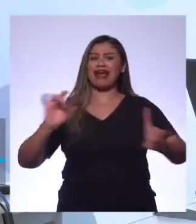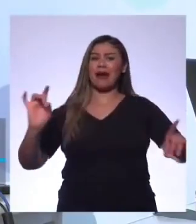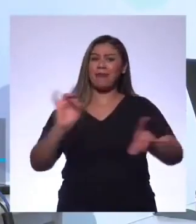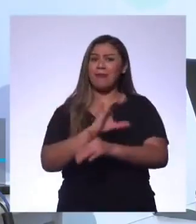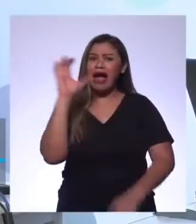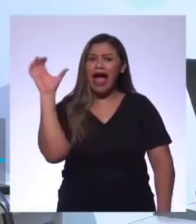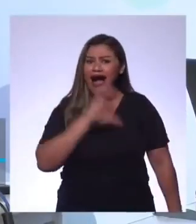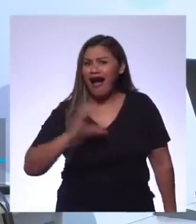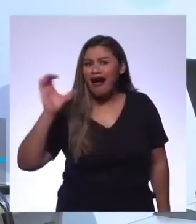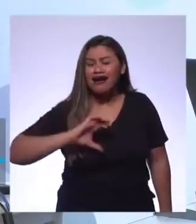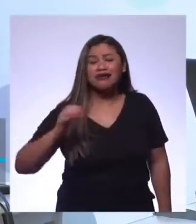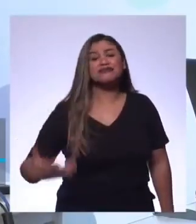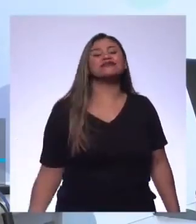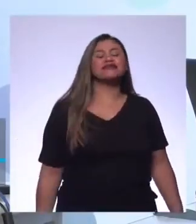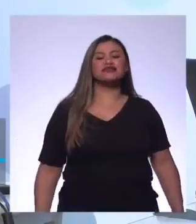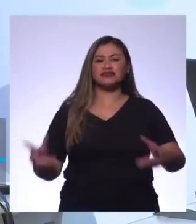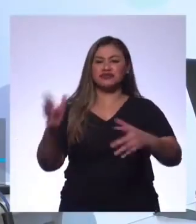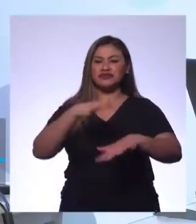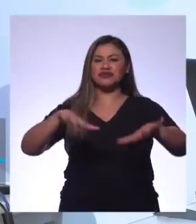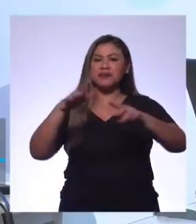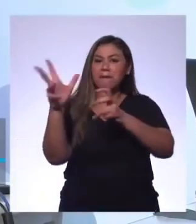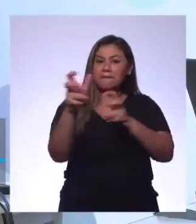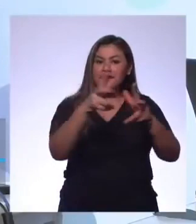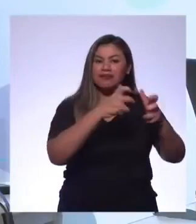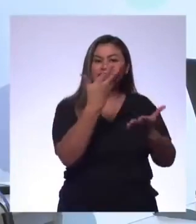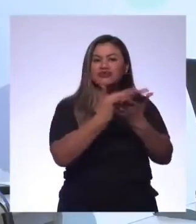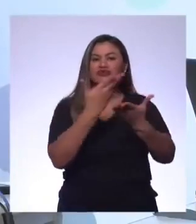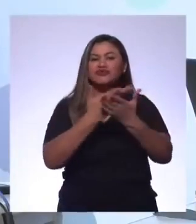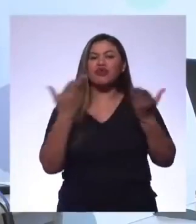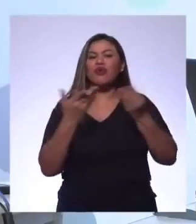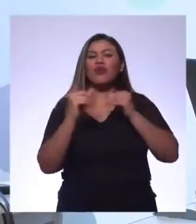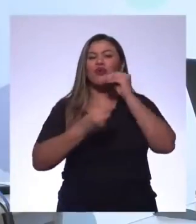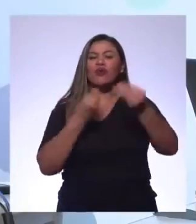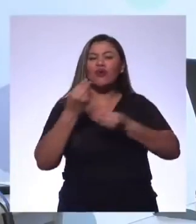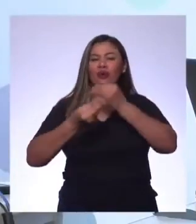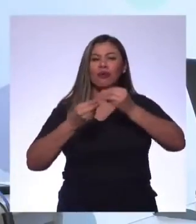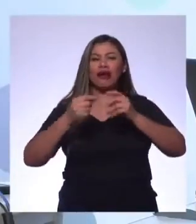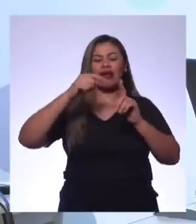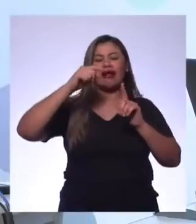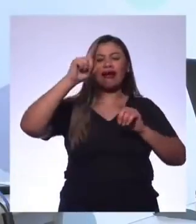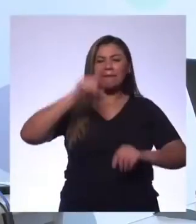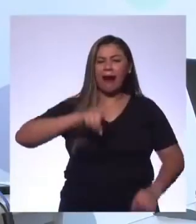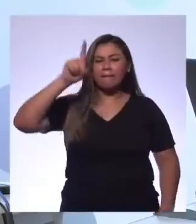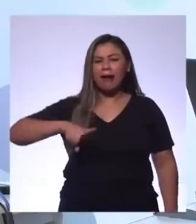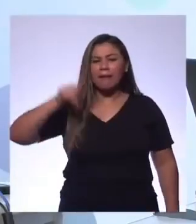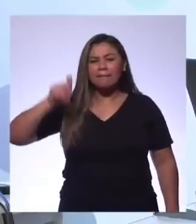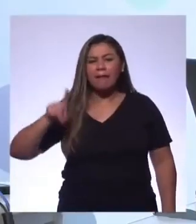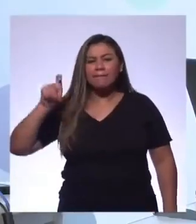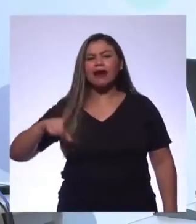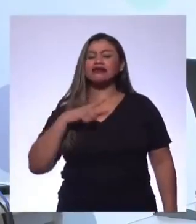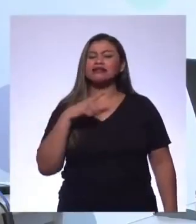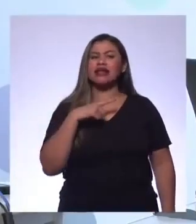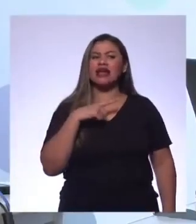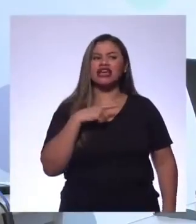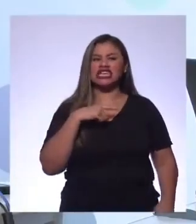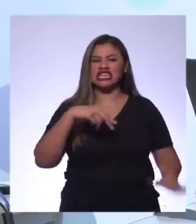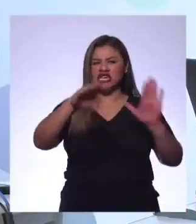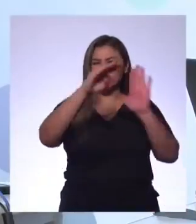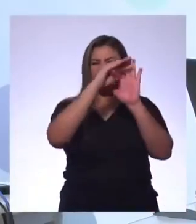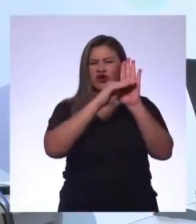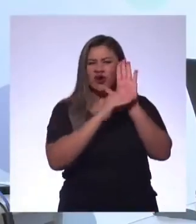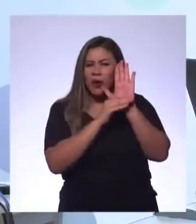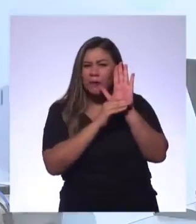Vocês perceberam? E aí, olha o nome da aula de hoje. Cheia de exclamação, é bem expressiva.